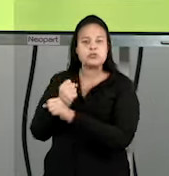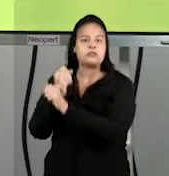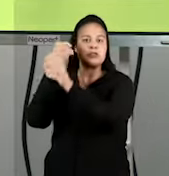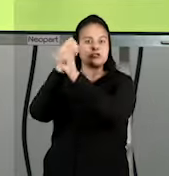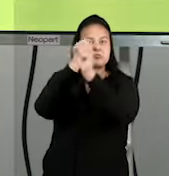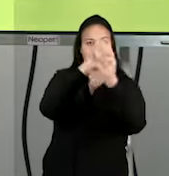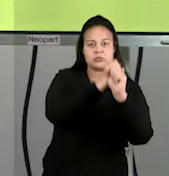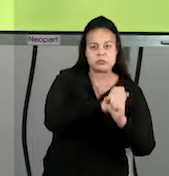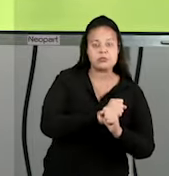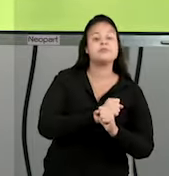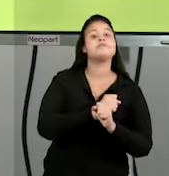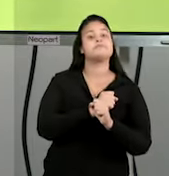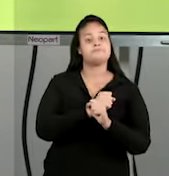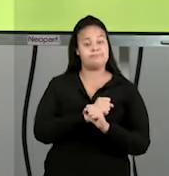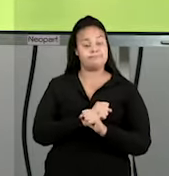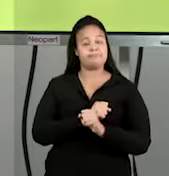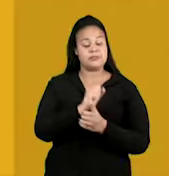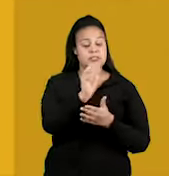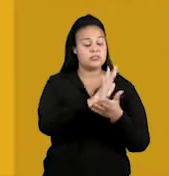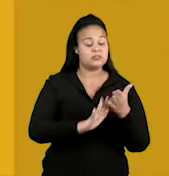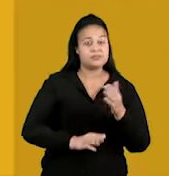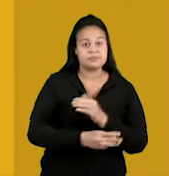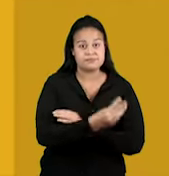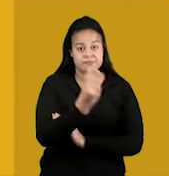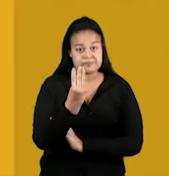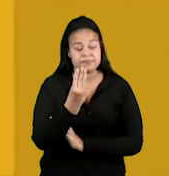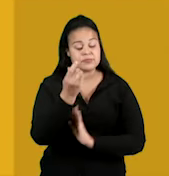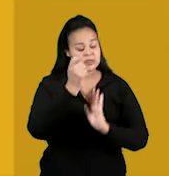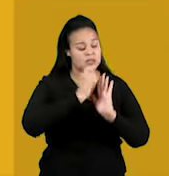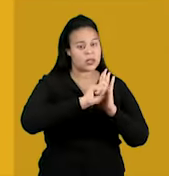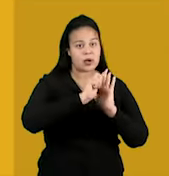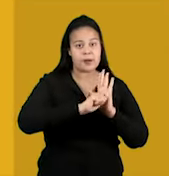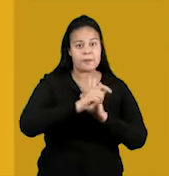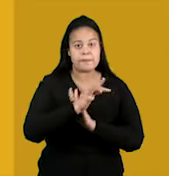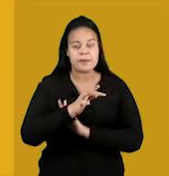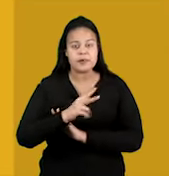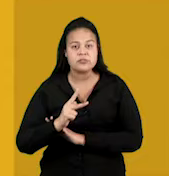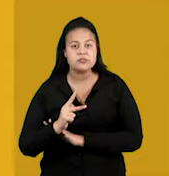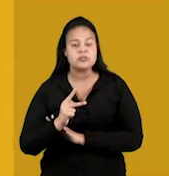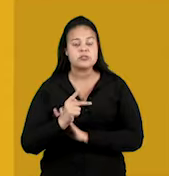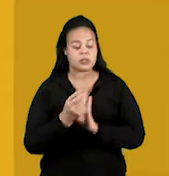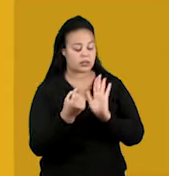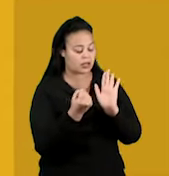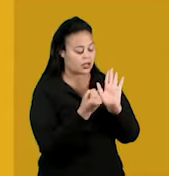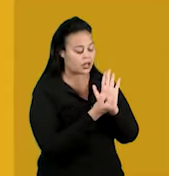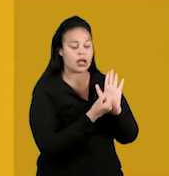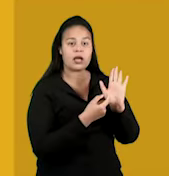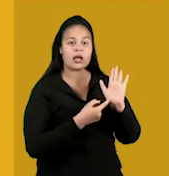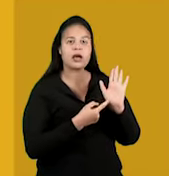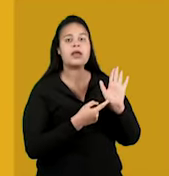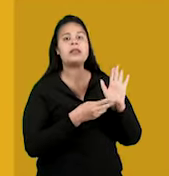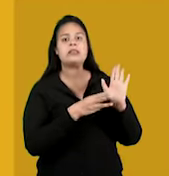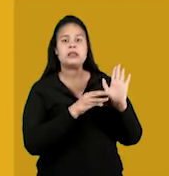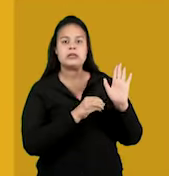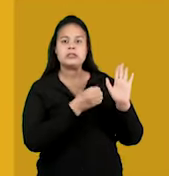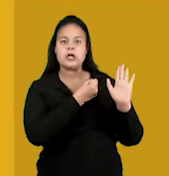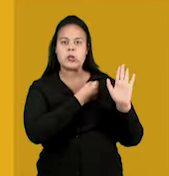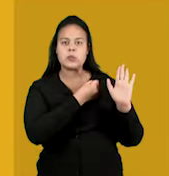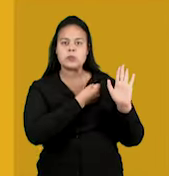O exercício 3 do PET, que está lá na página 30,